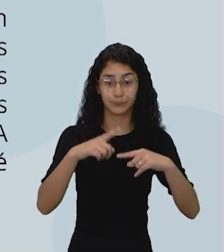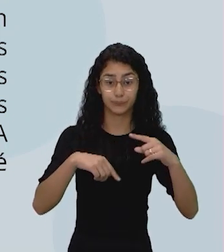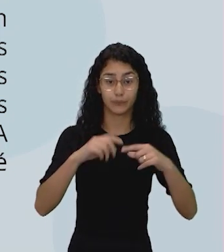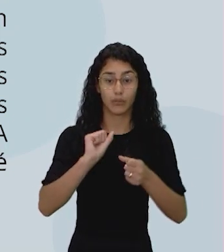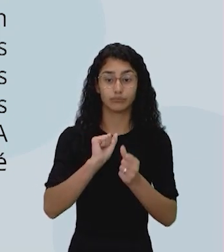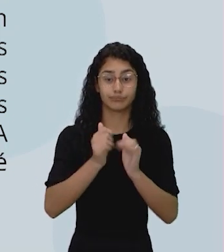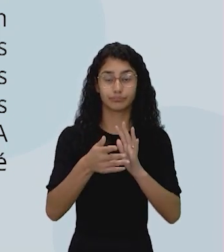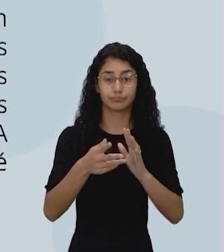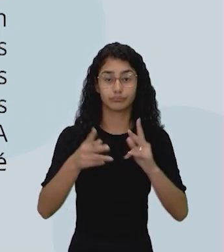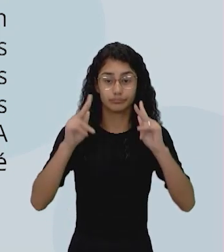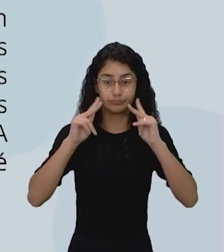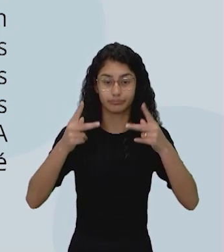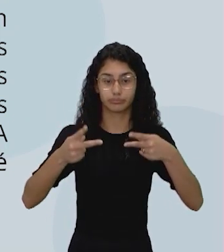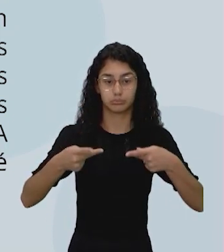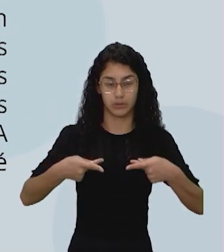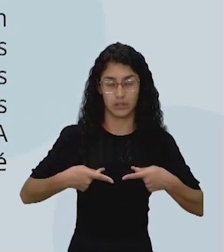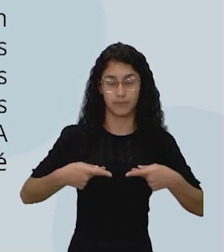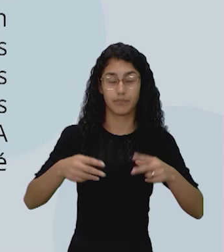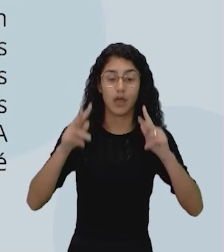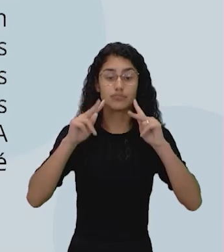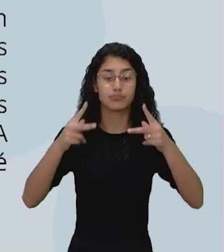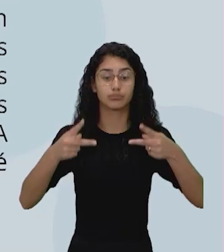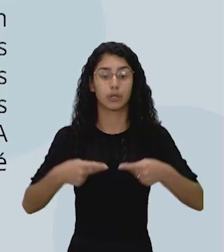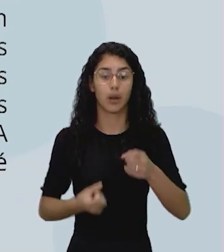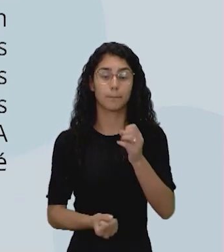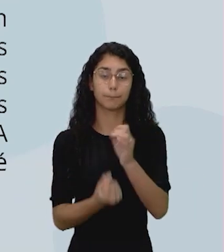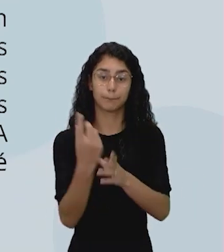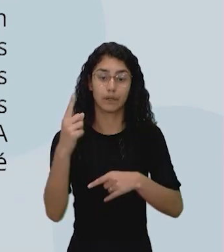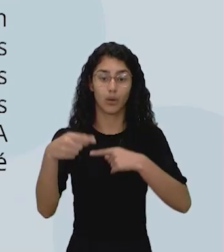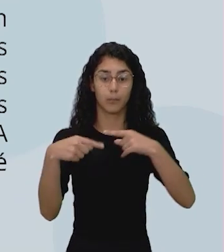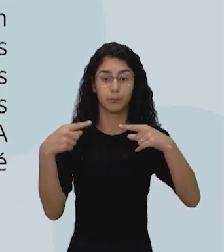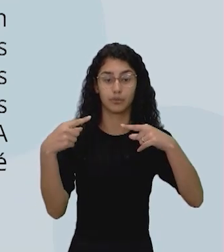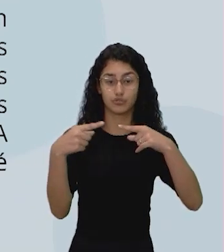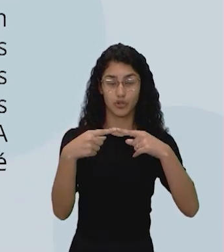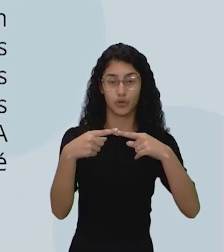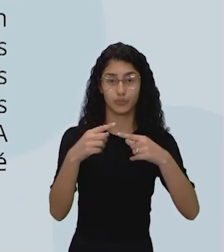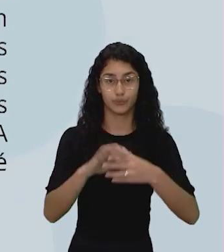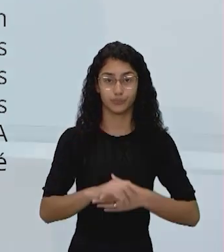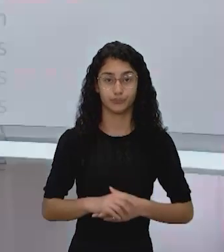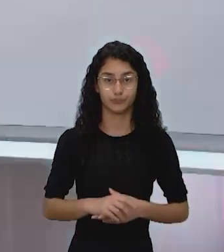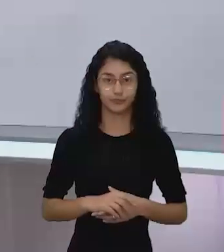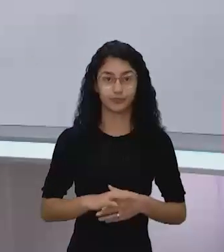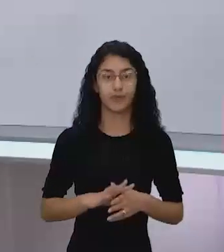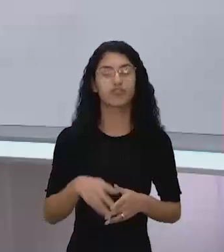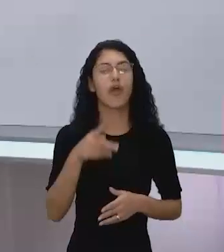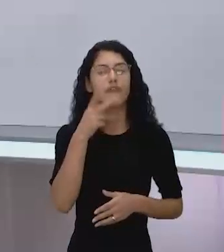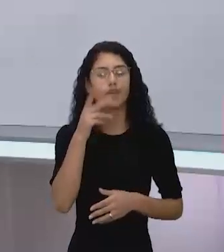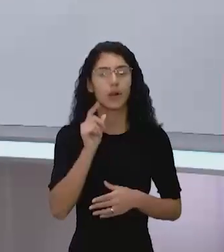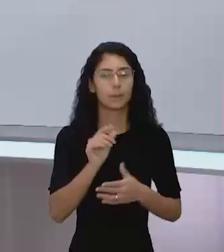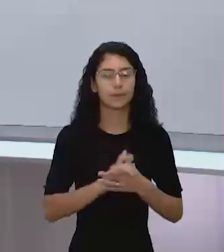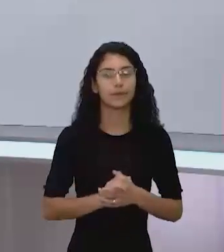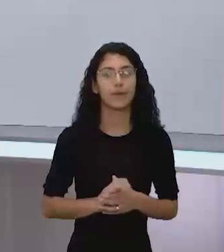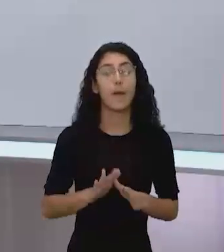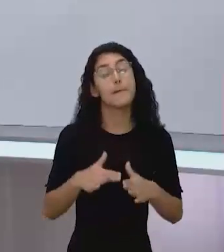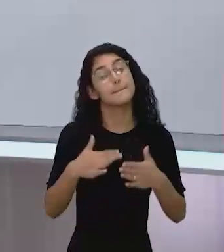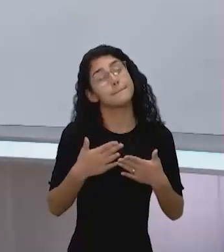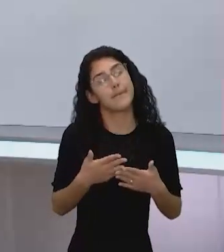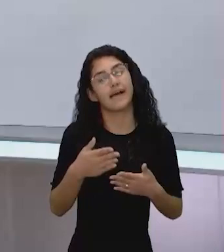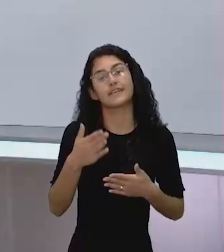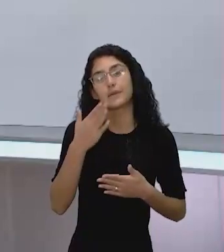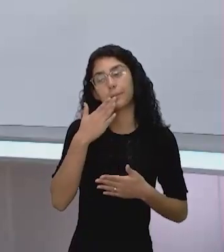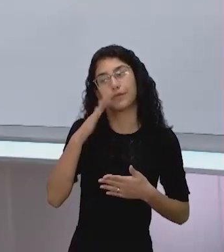humana cria objetos e, ao mesmo tempo, é condicionada por eles. Tá certo, eu já vou comentar logo mais, mas eu deixo aqui com a